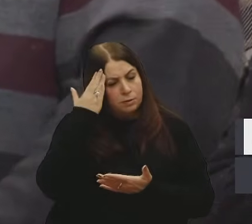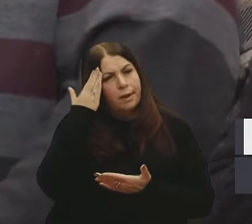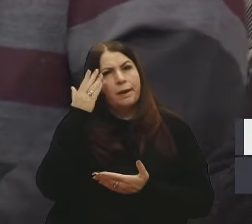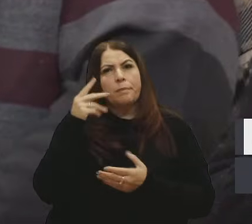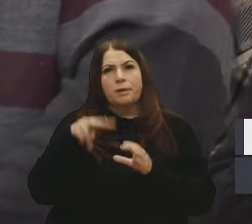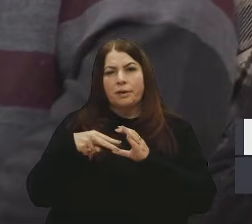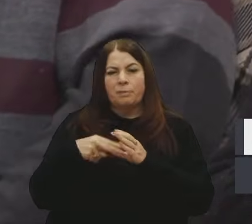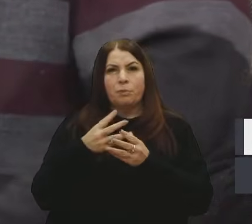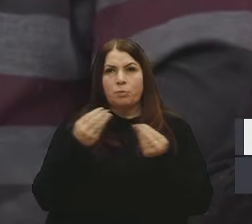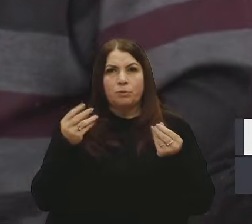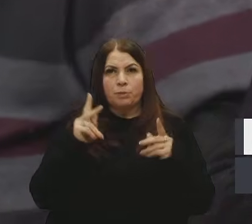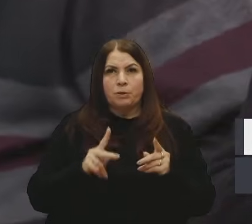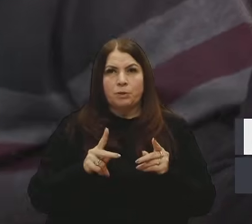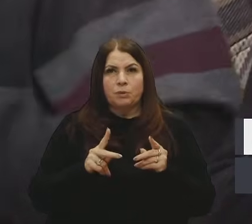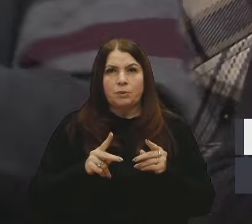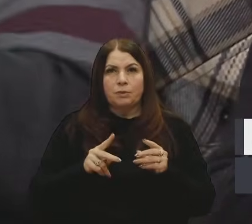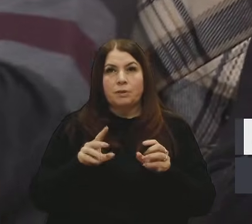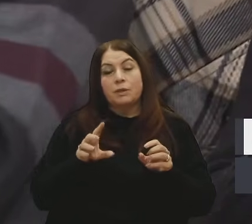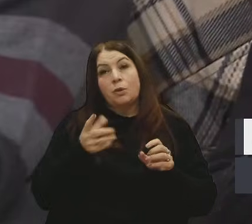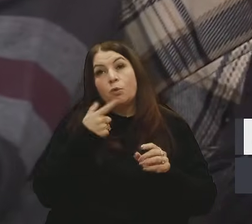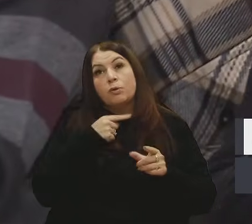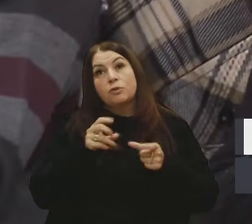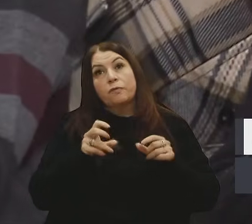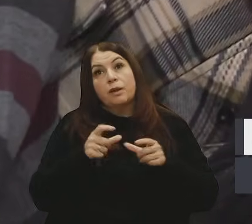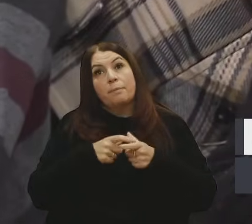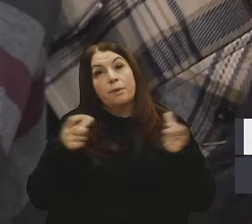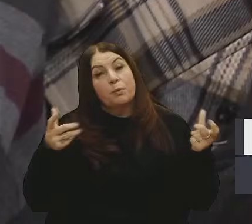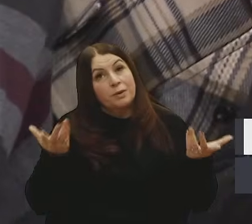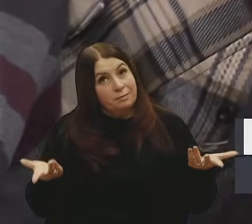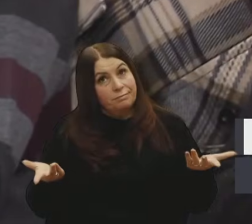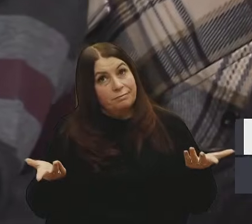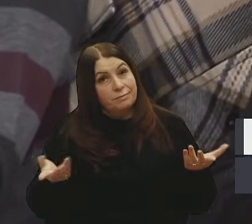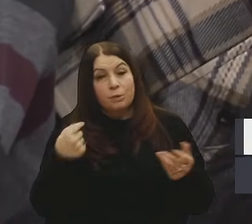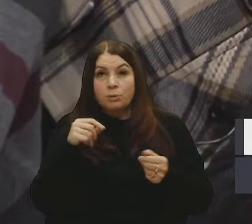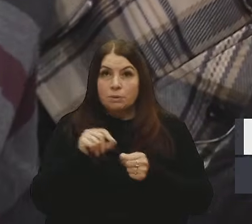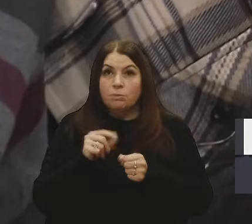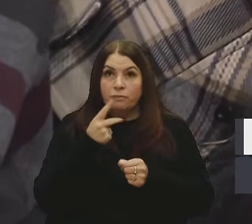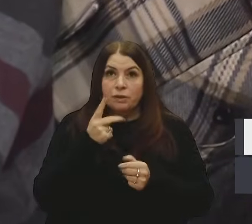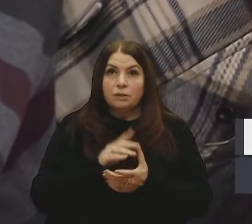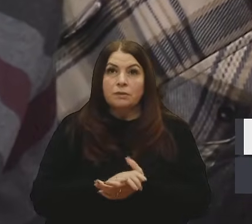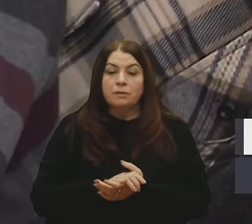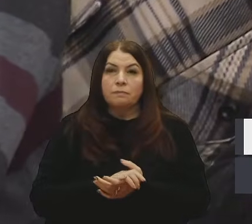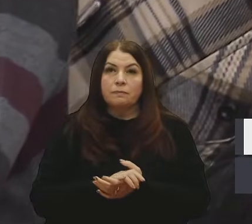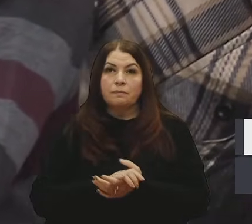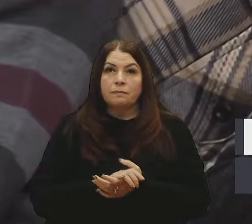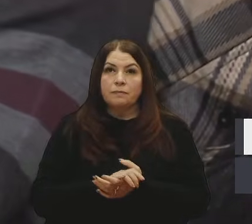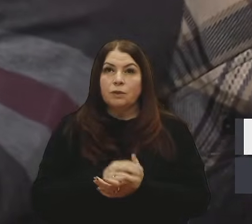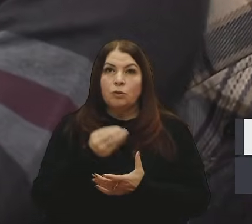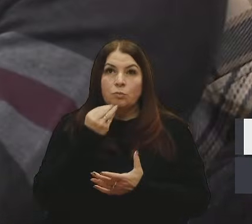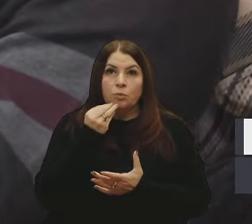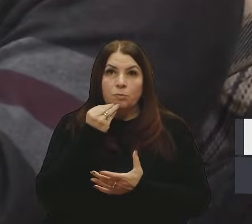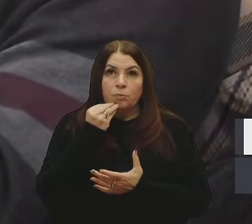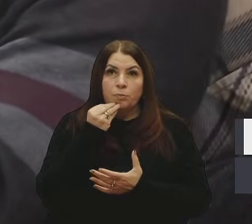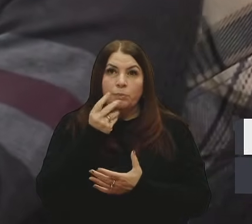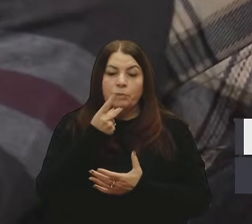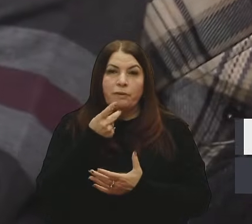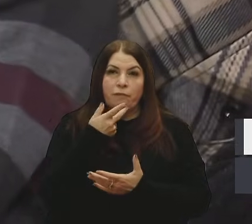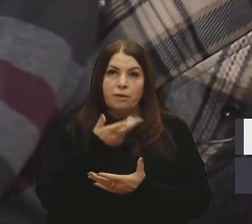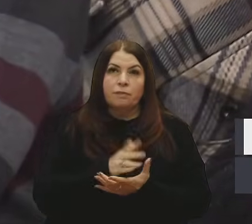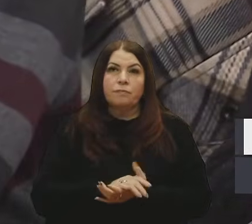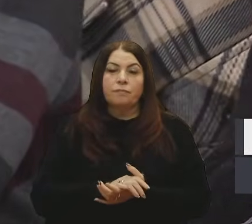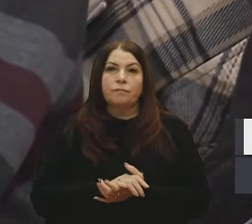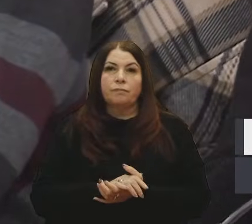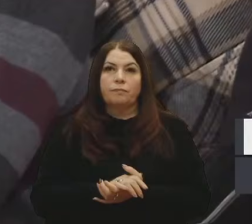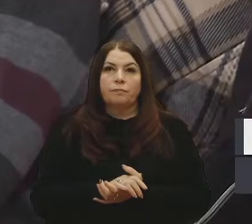Câmara tem um monte de gente privatista, né? É a maioria. Nós precisamos dizer isso. O óbvio precisa ser dito.